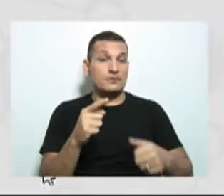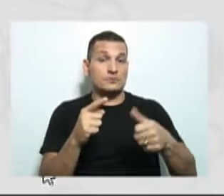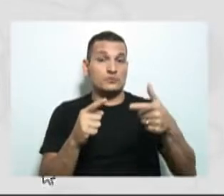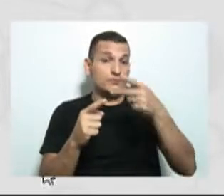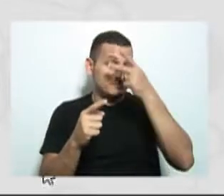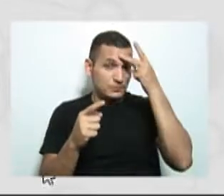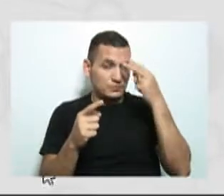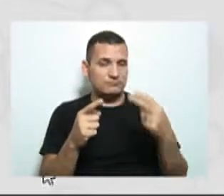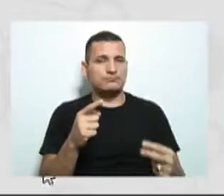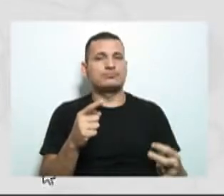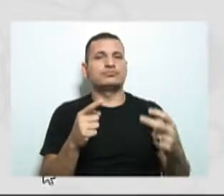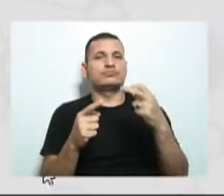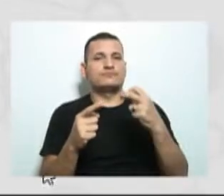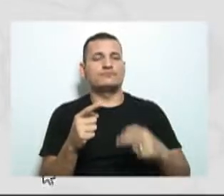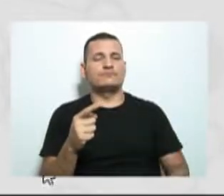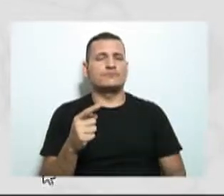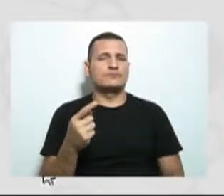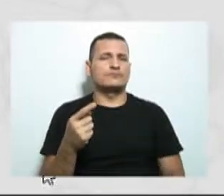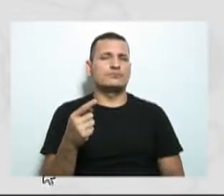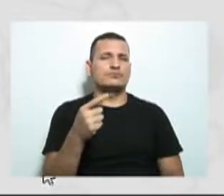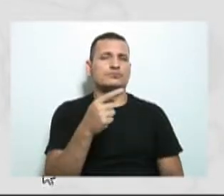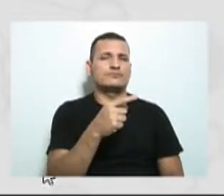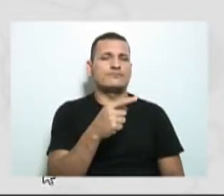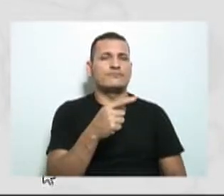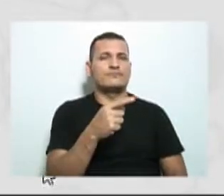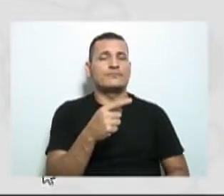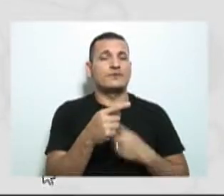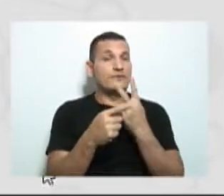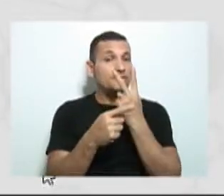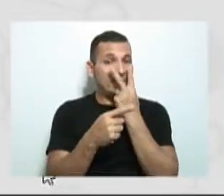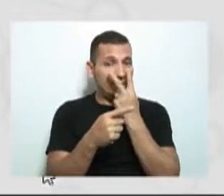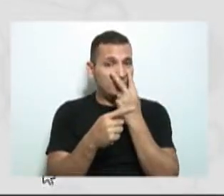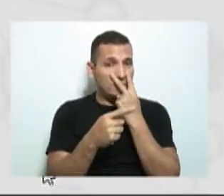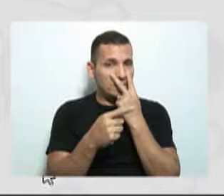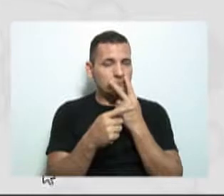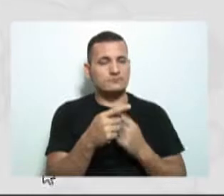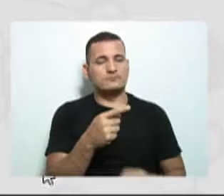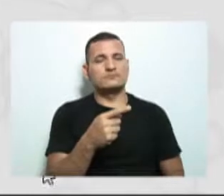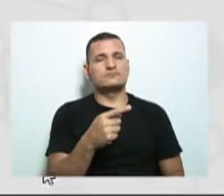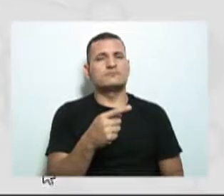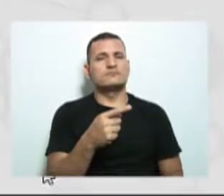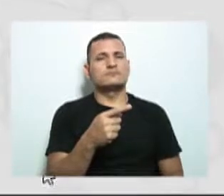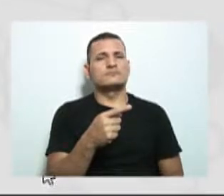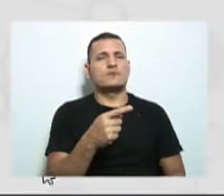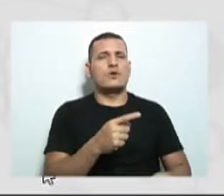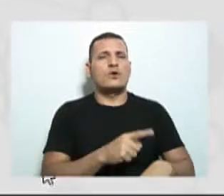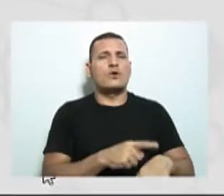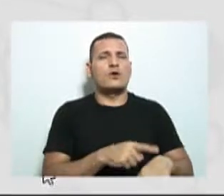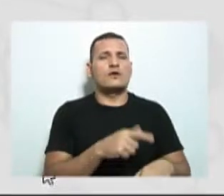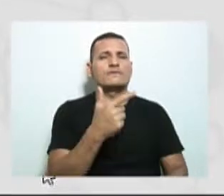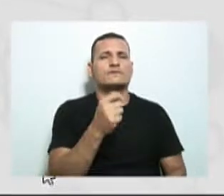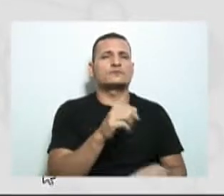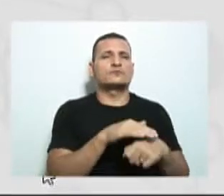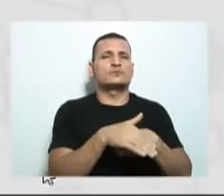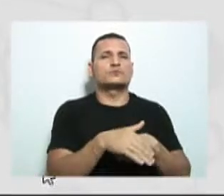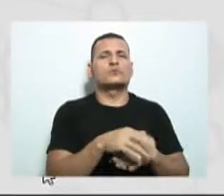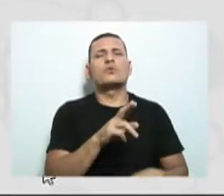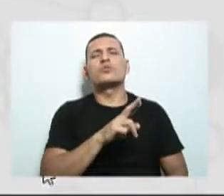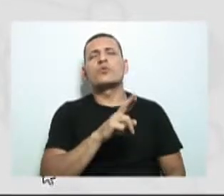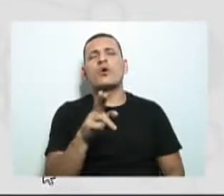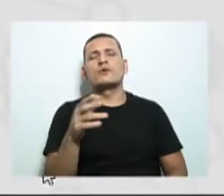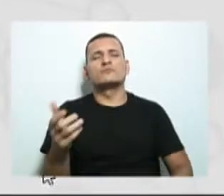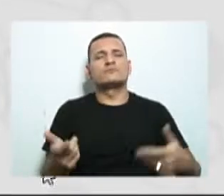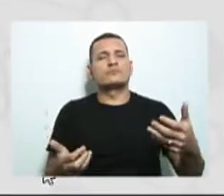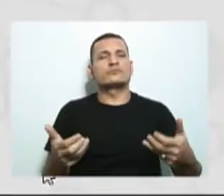e chegasse a Vitória às 20 horas do dia seguinte, qual seria o nome do motorista? Eu sei que